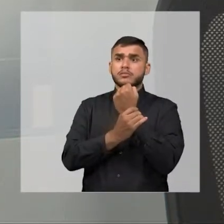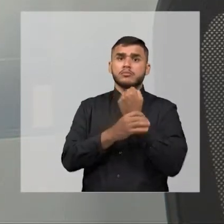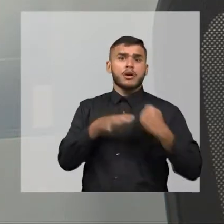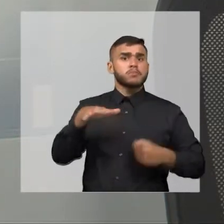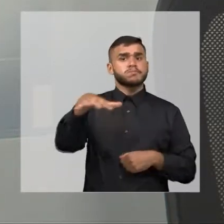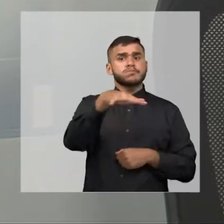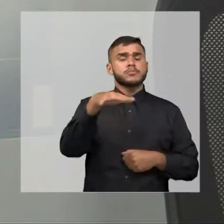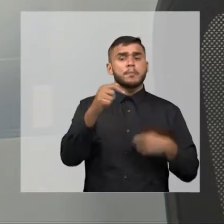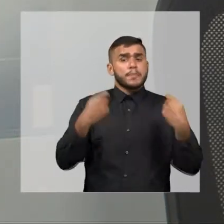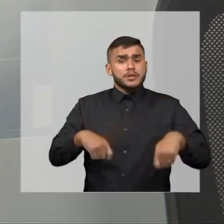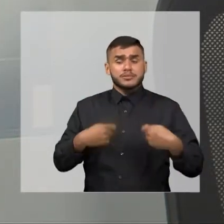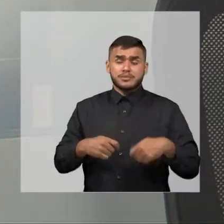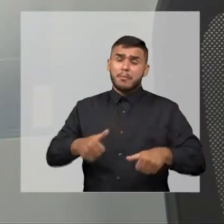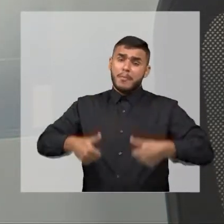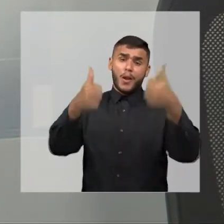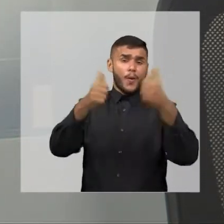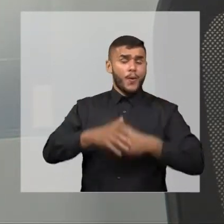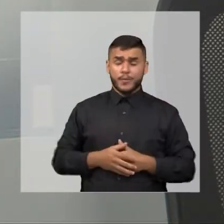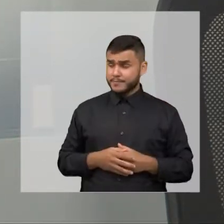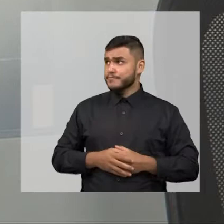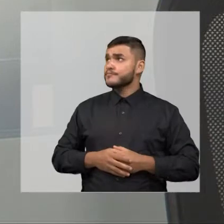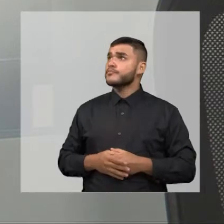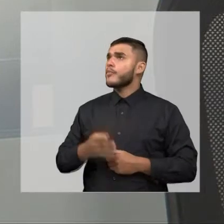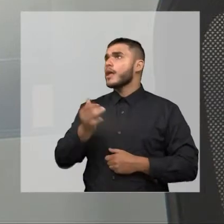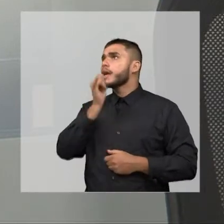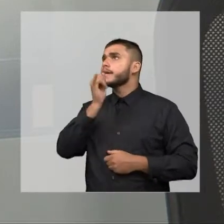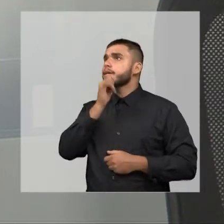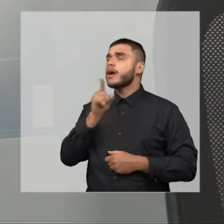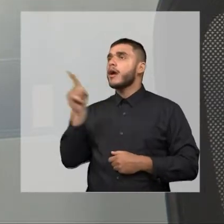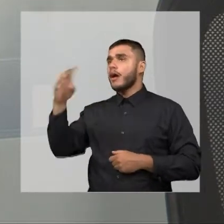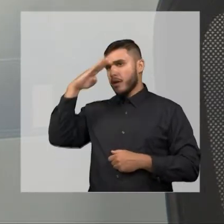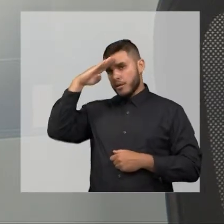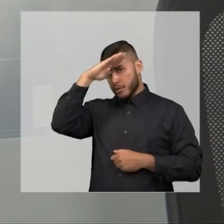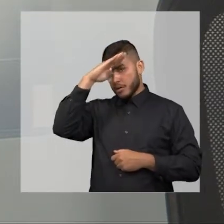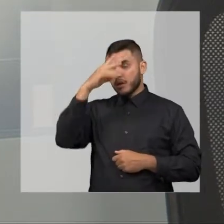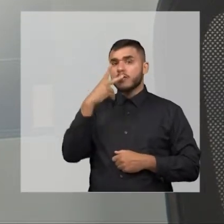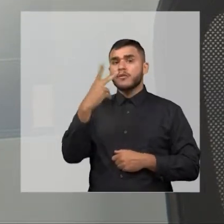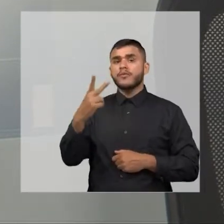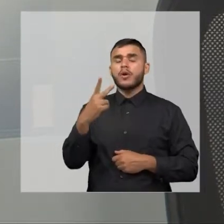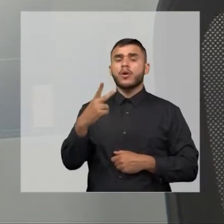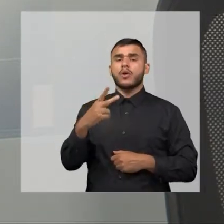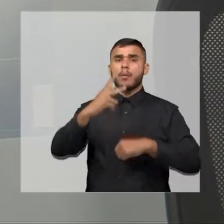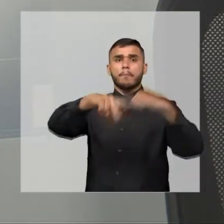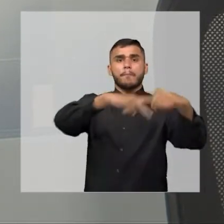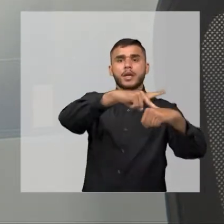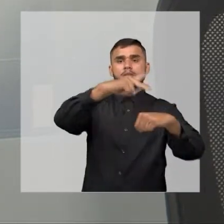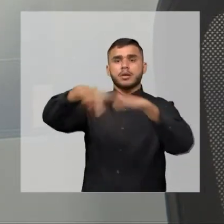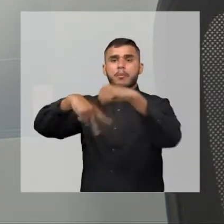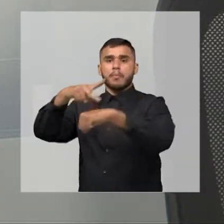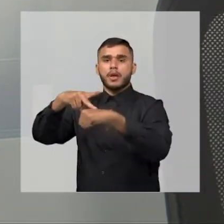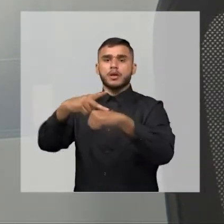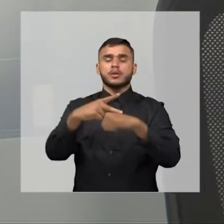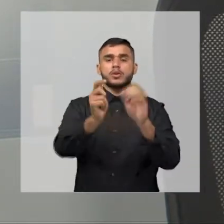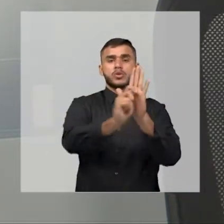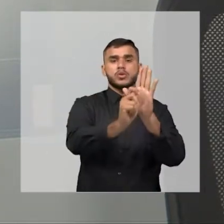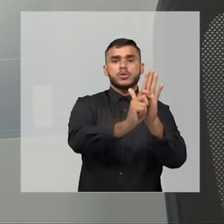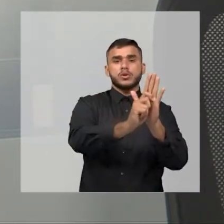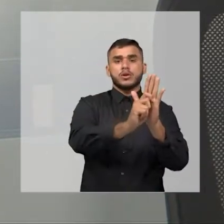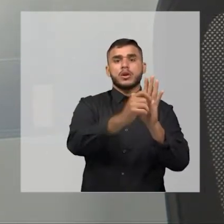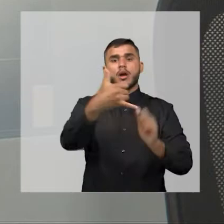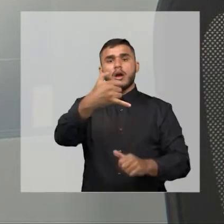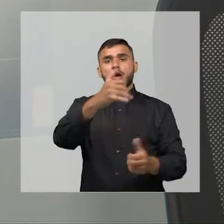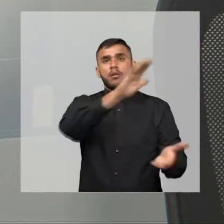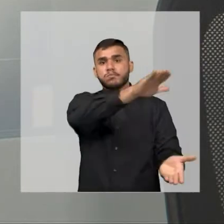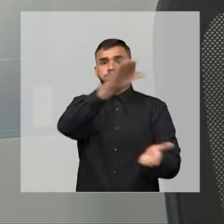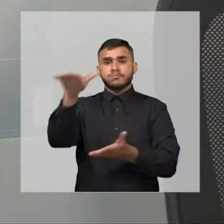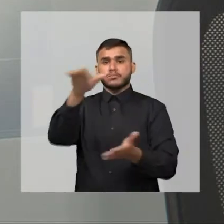pública. Você falou tudo. O que Bolsonaro disse até hoje sobre fiscalização de fronteiras brasileiras para a entrada de drogas e